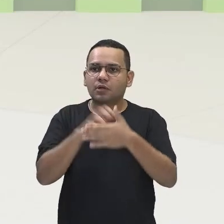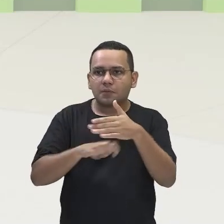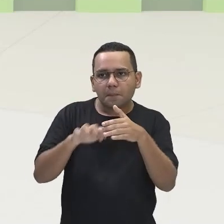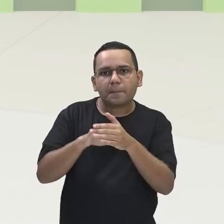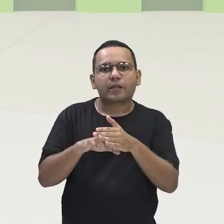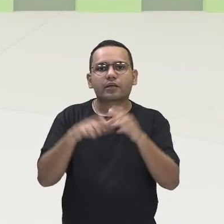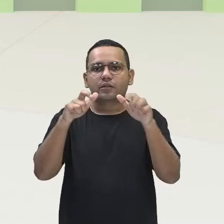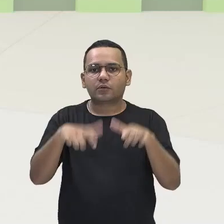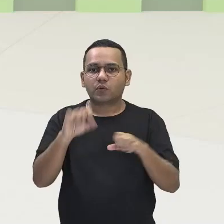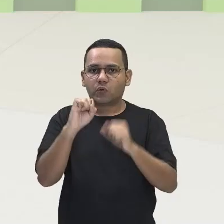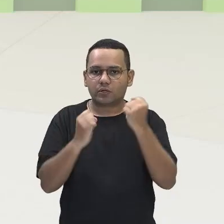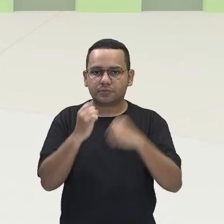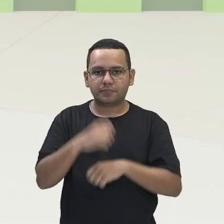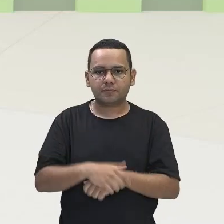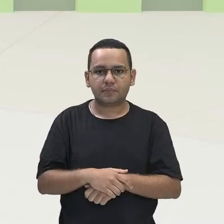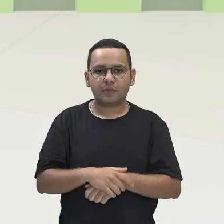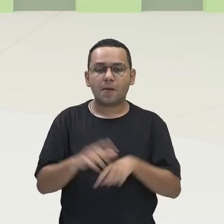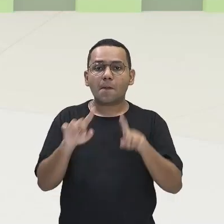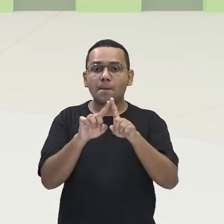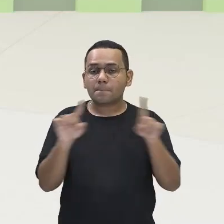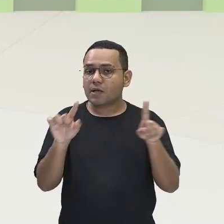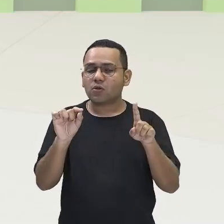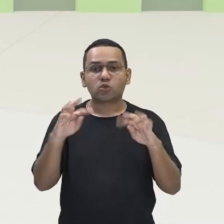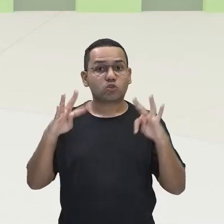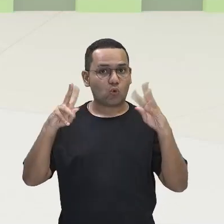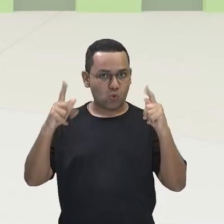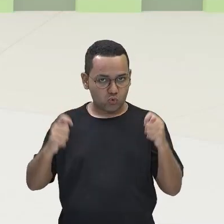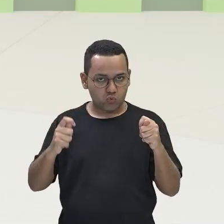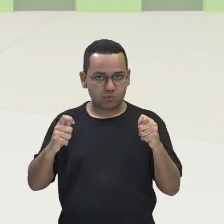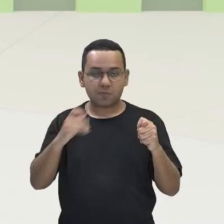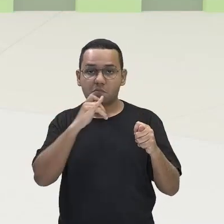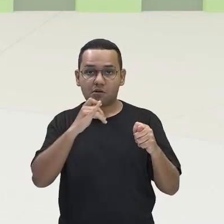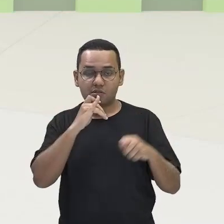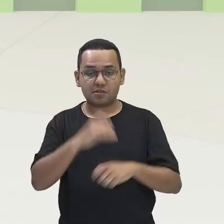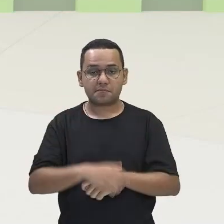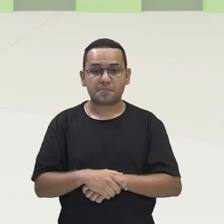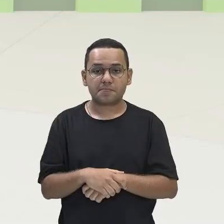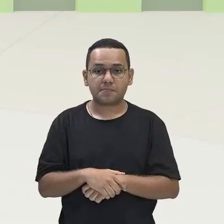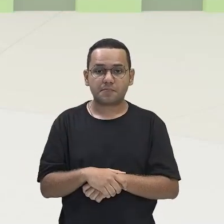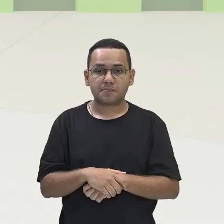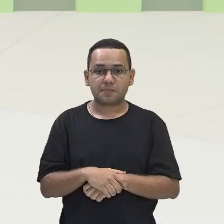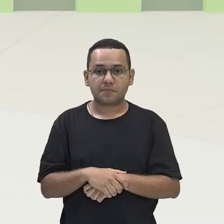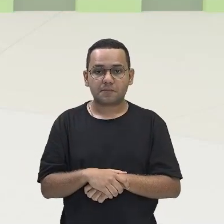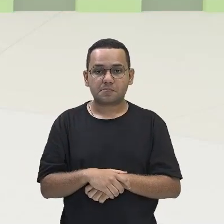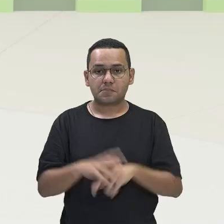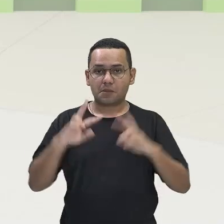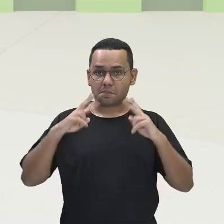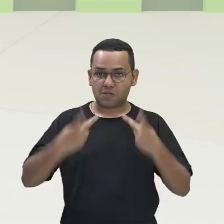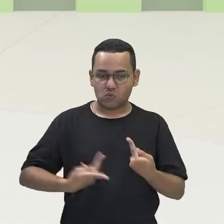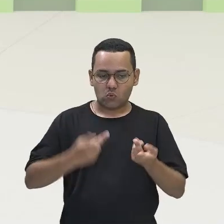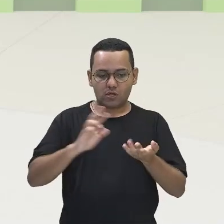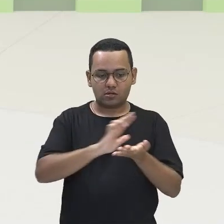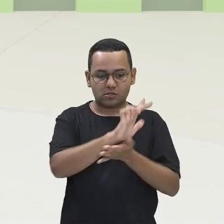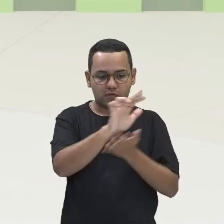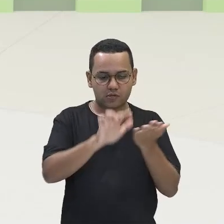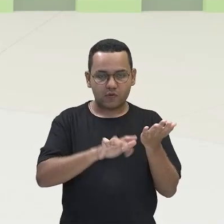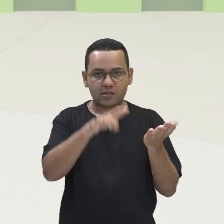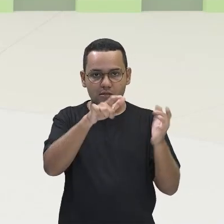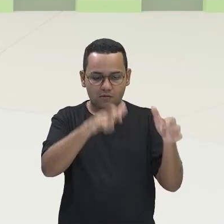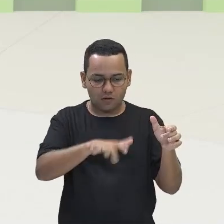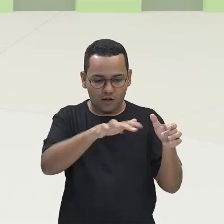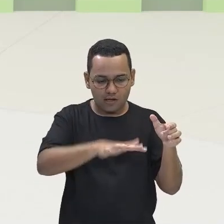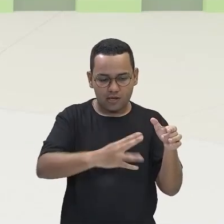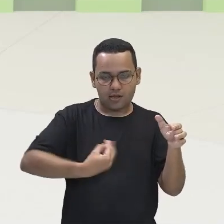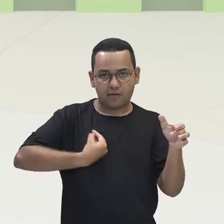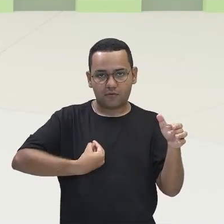determinado local. Mas o conjunto, né, a grande quantidade de pessoas que estão residindo naquele local,